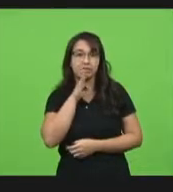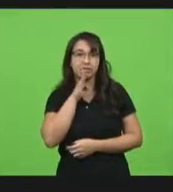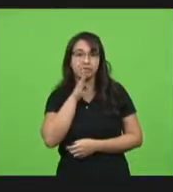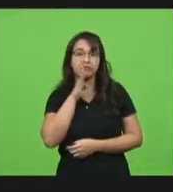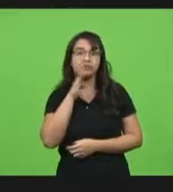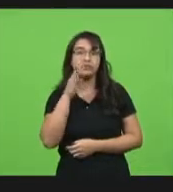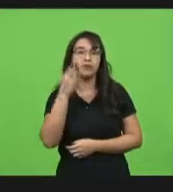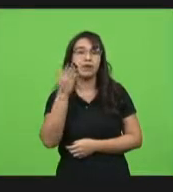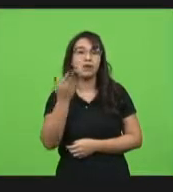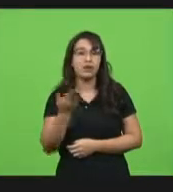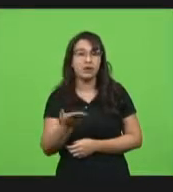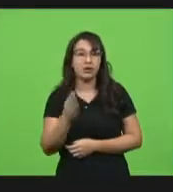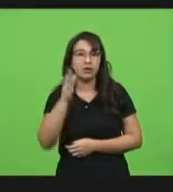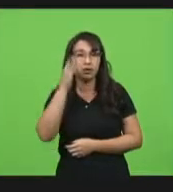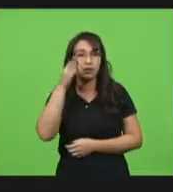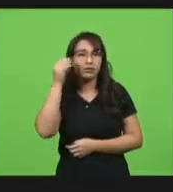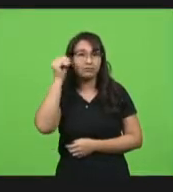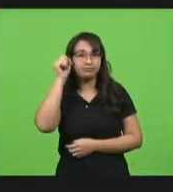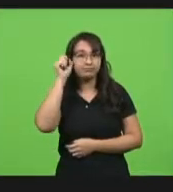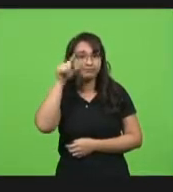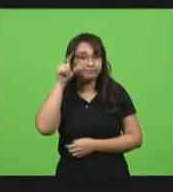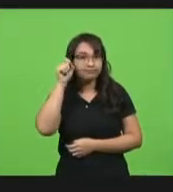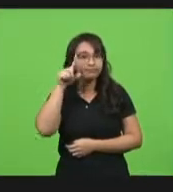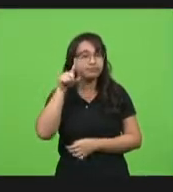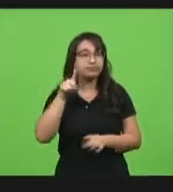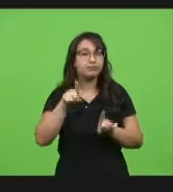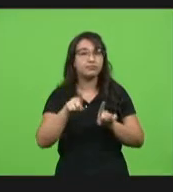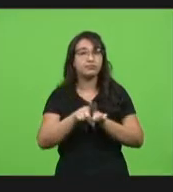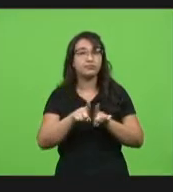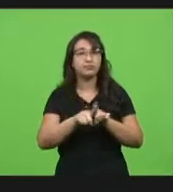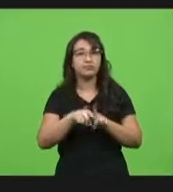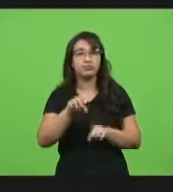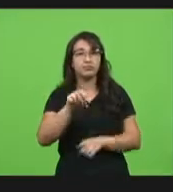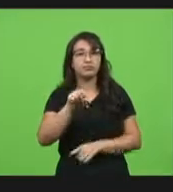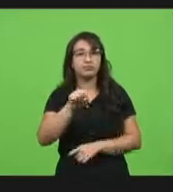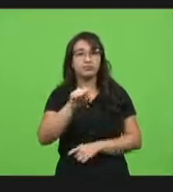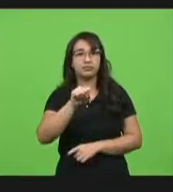José Milton Schaefer. Para isso, o senhor tem o tempo de 5 minutos.